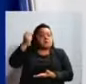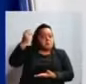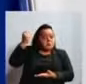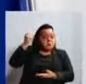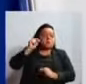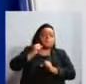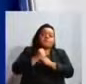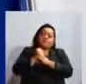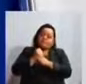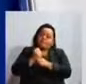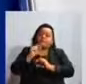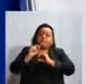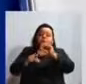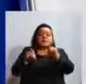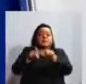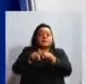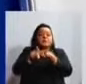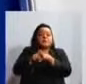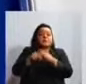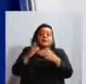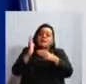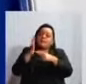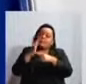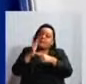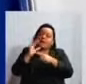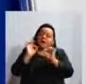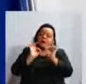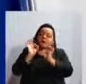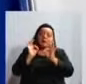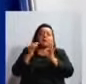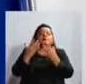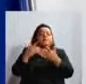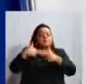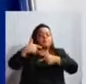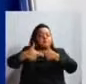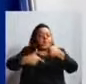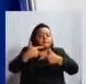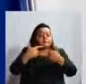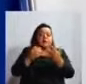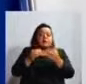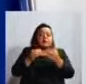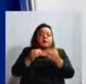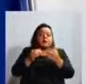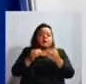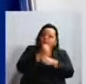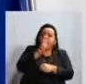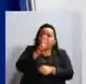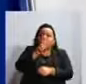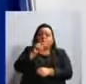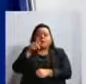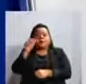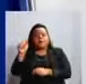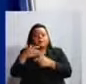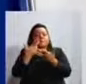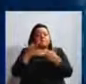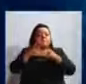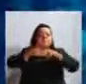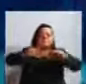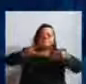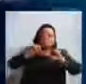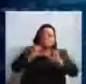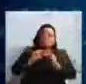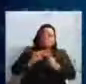com relação ao reaparelhamento e reforma das unidades básicas, UPAs e do centro de especialidade de nossa cidade.